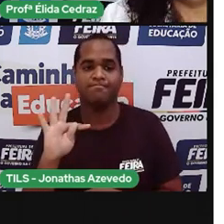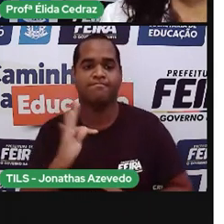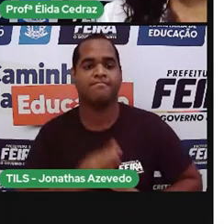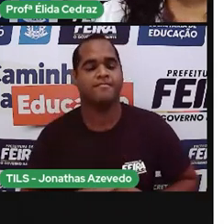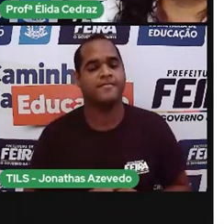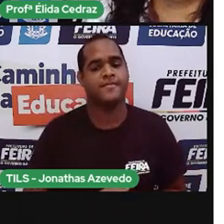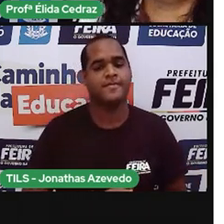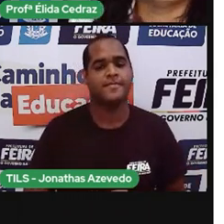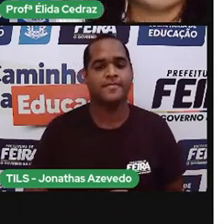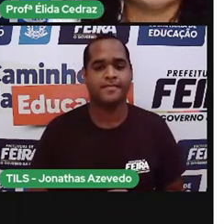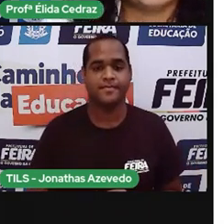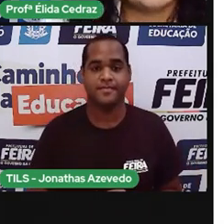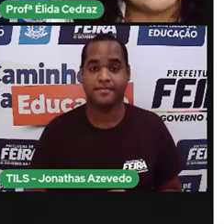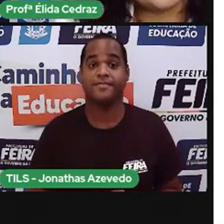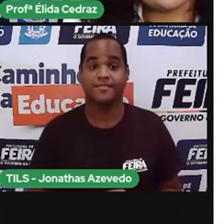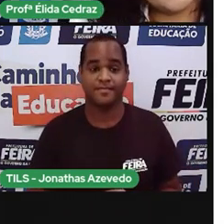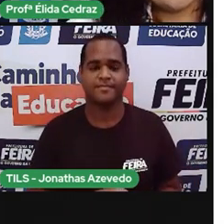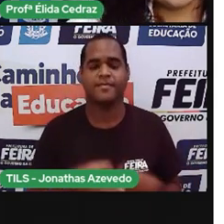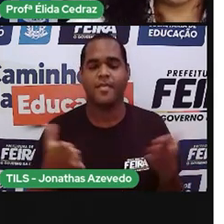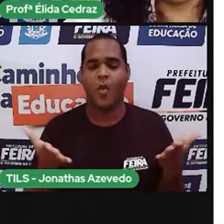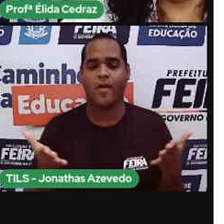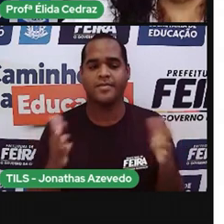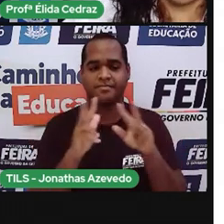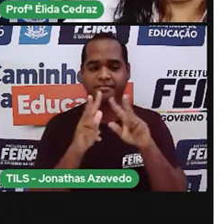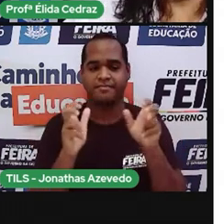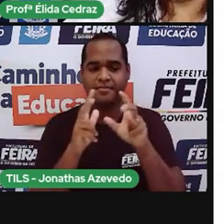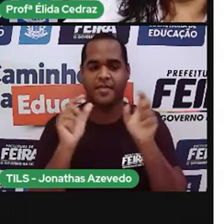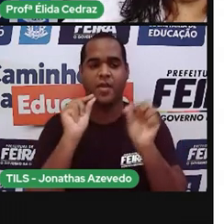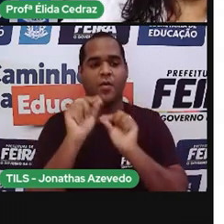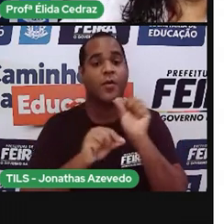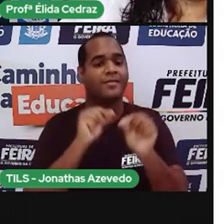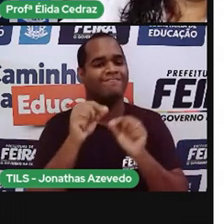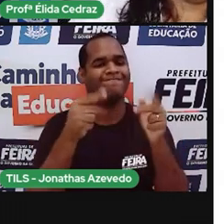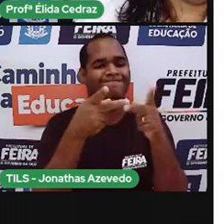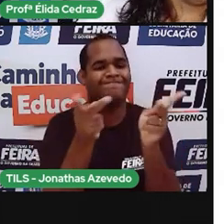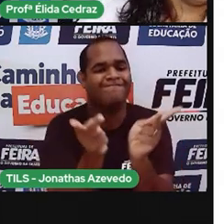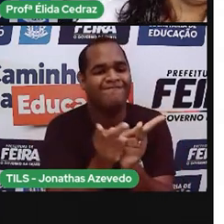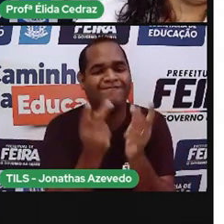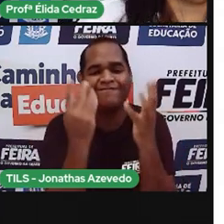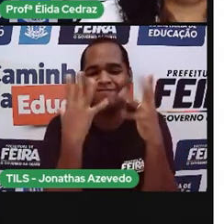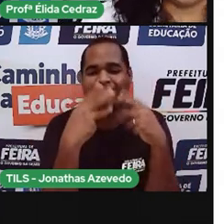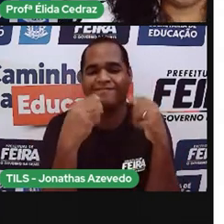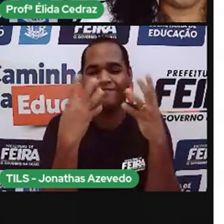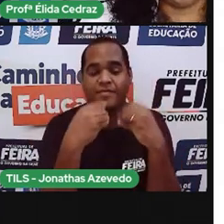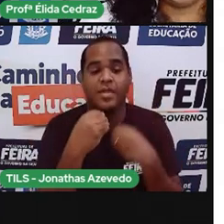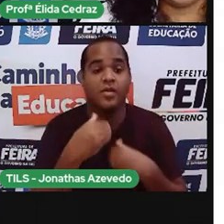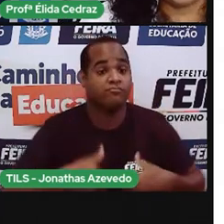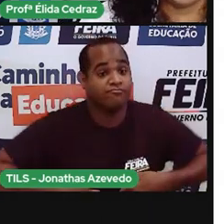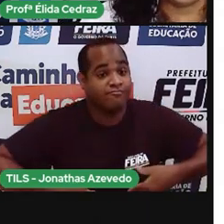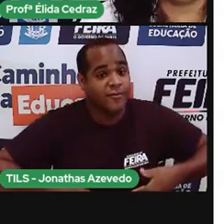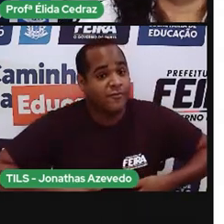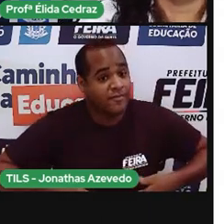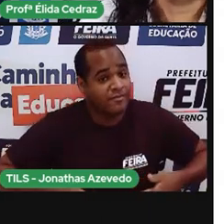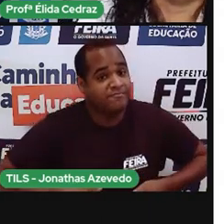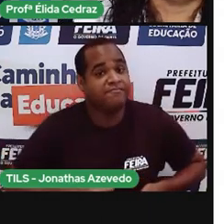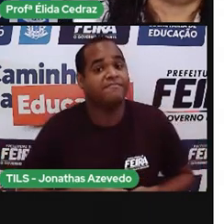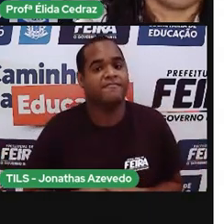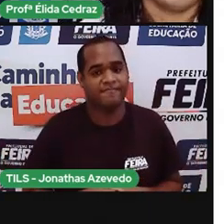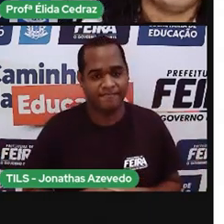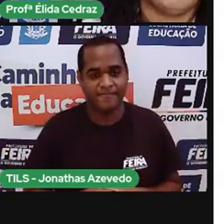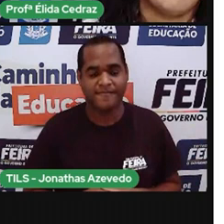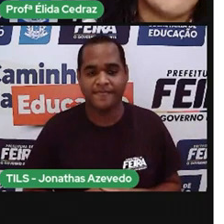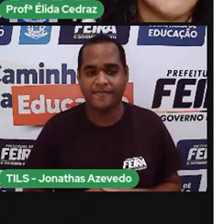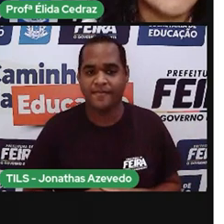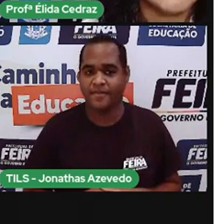tonelada. Mas o nosso tema de hoje, ai que prato lindo, deu até fome, né, gente?